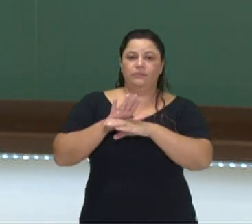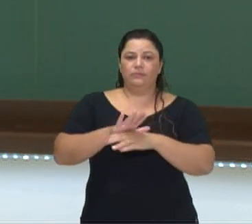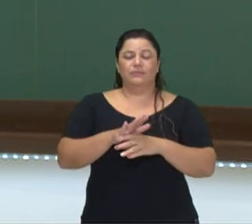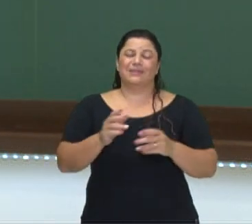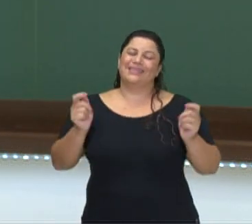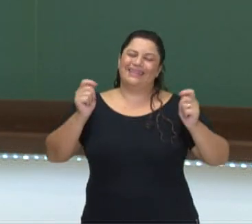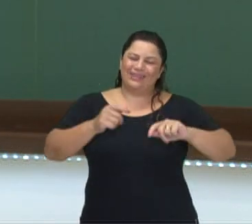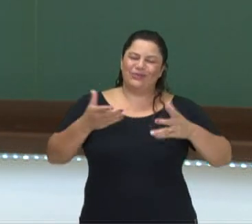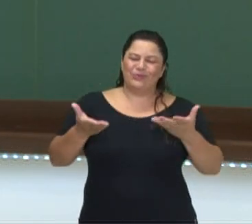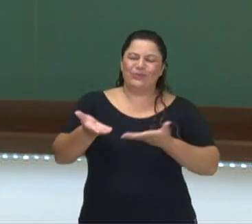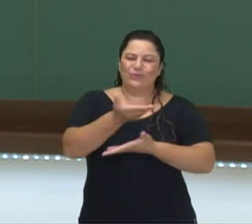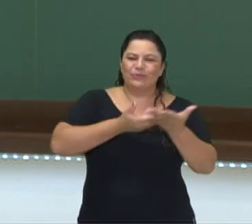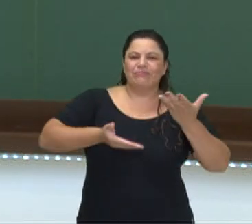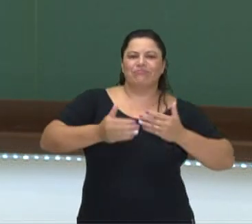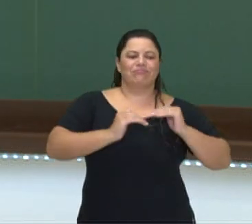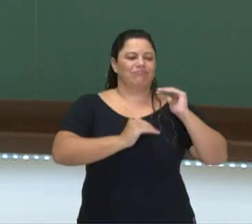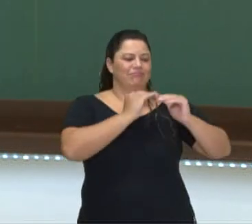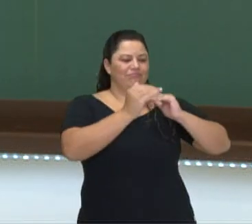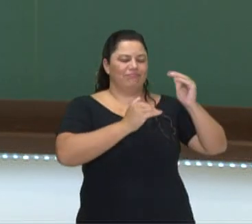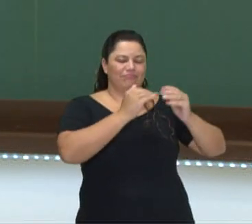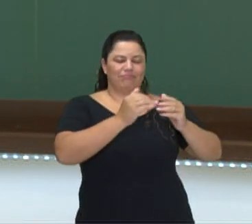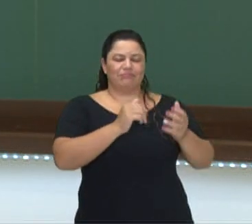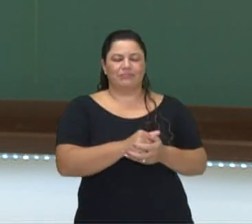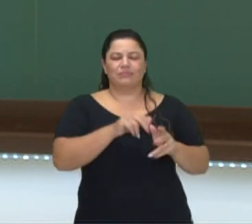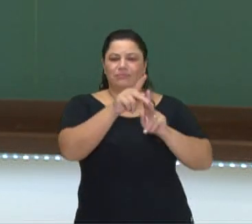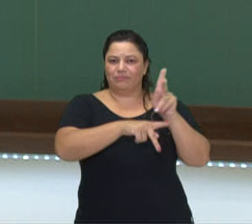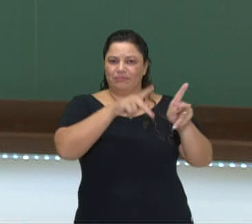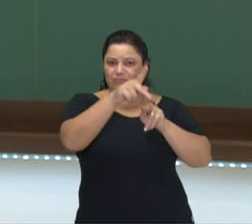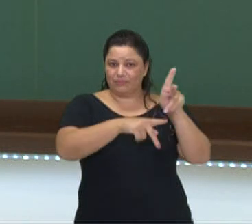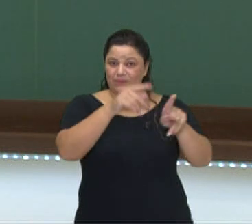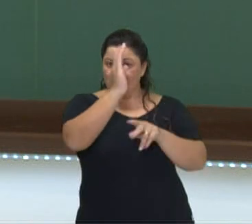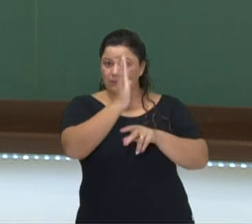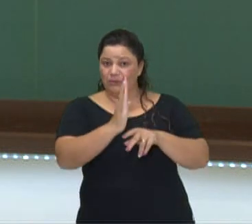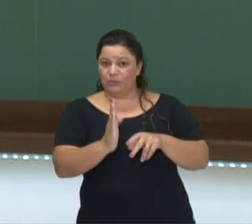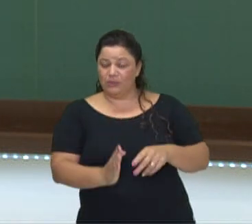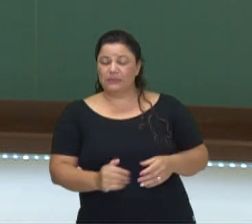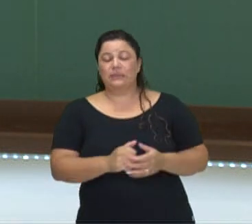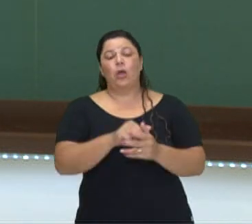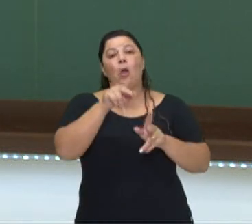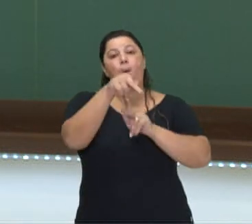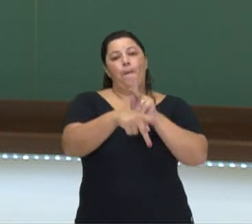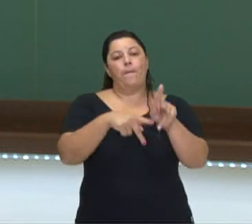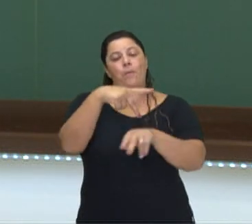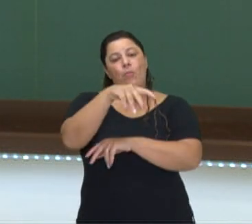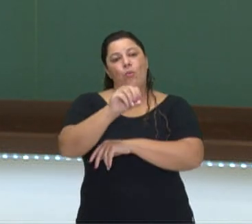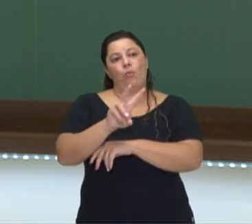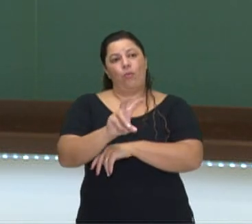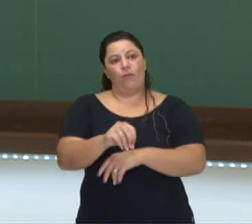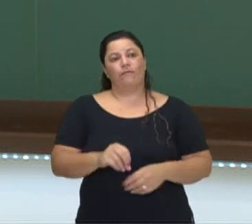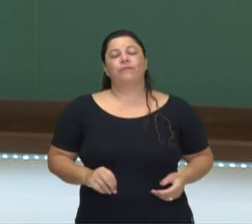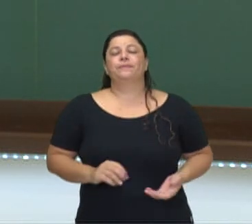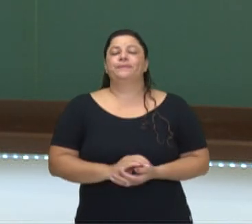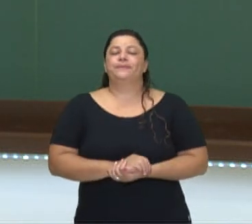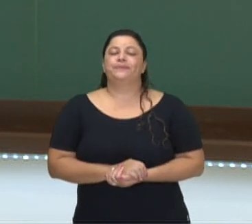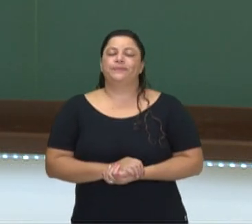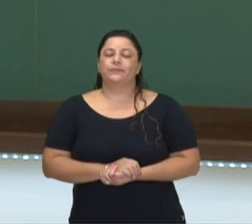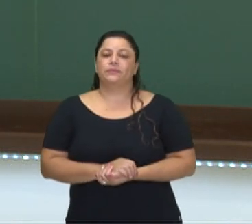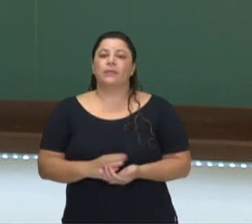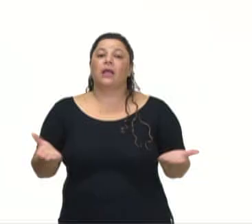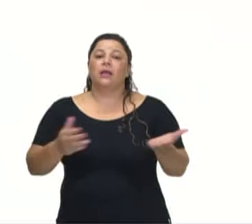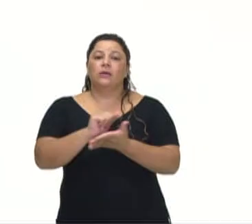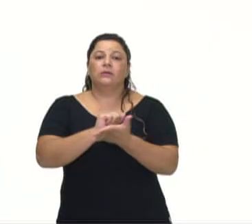rica para essa população que nós chamamos de população brasileira, de povo brasileiro hoje. E aí mais uma atividadezinha